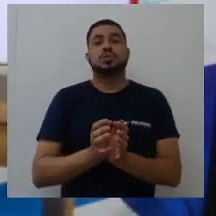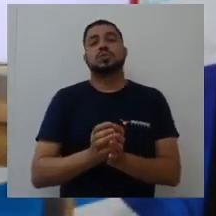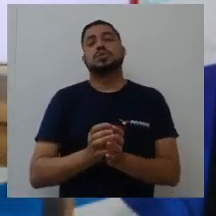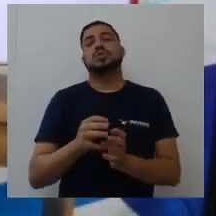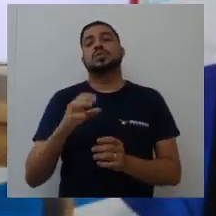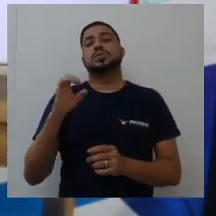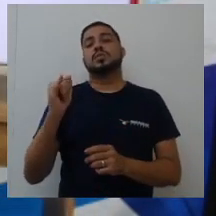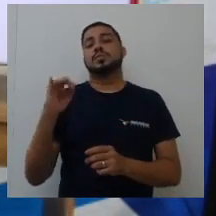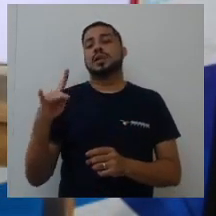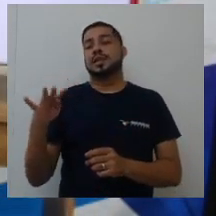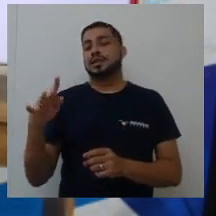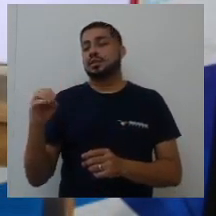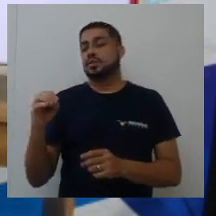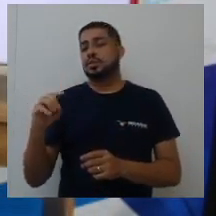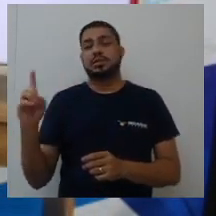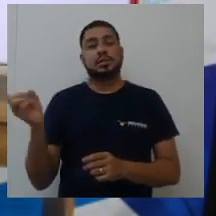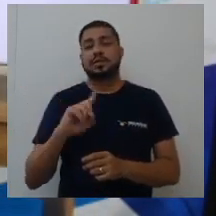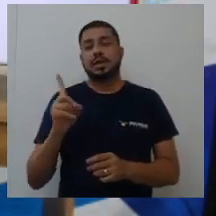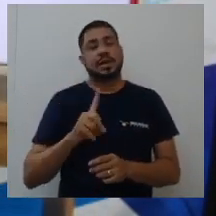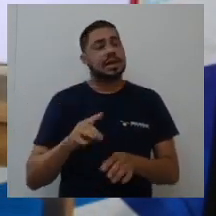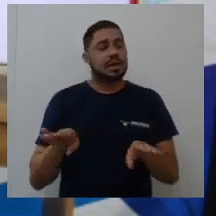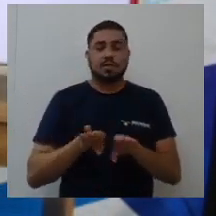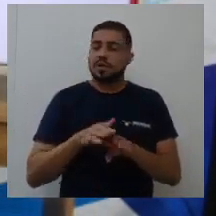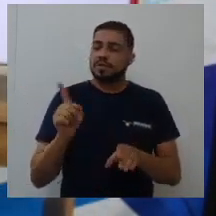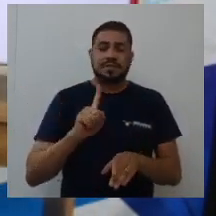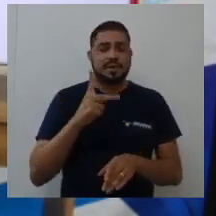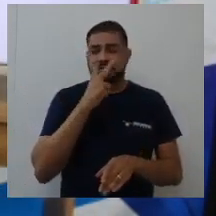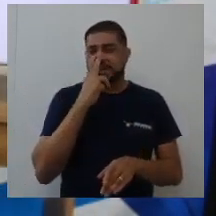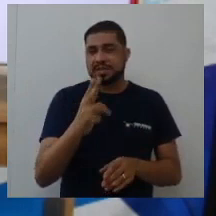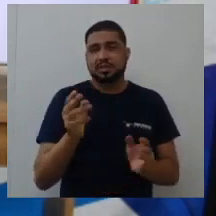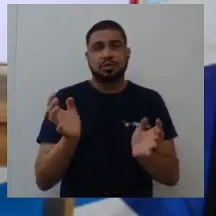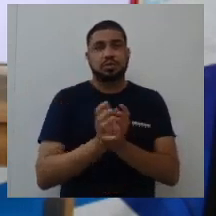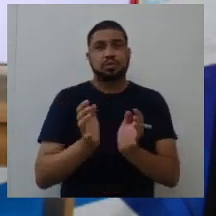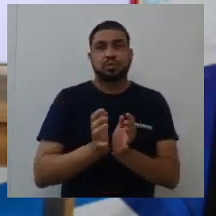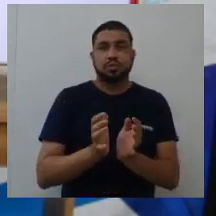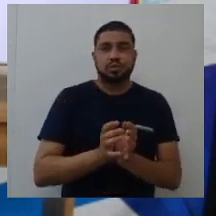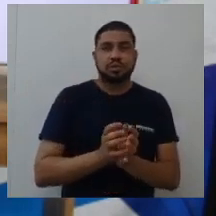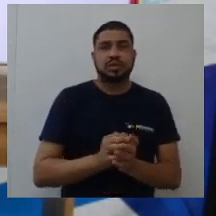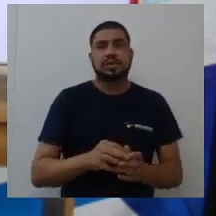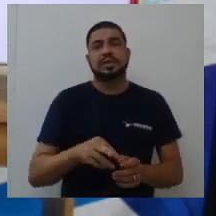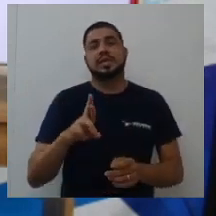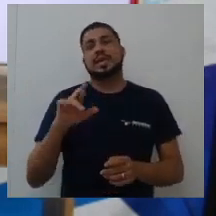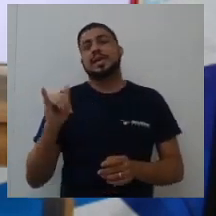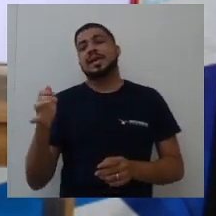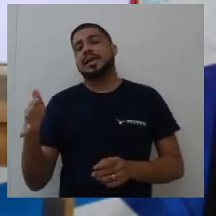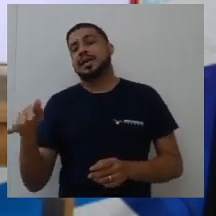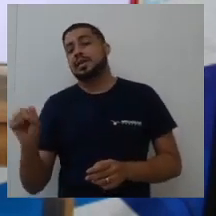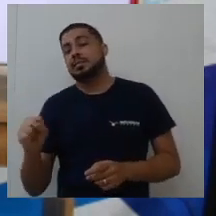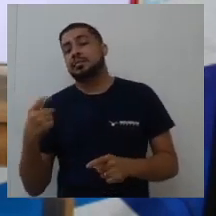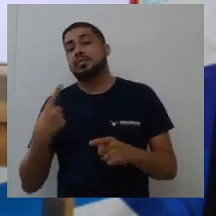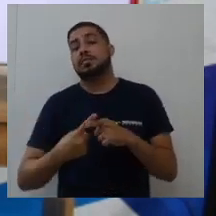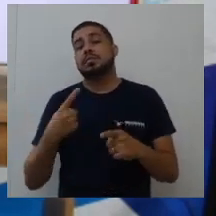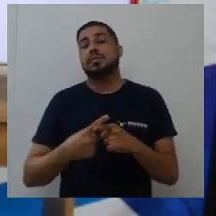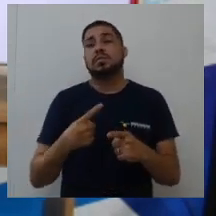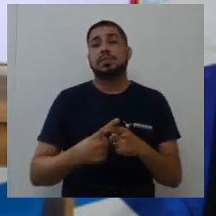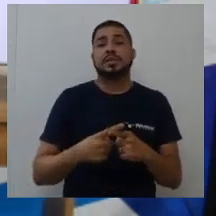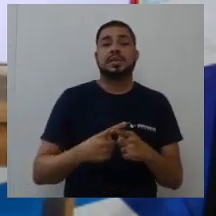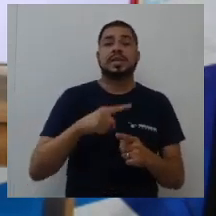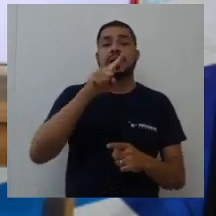números complexos não é igual nem parecido ao conjunto dos números reais, porque eles são as